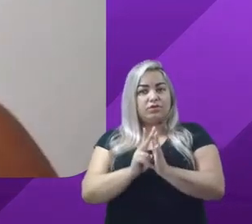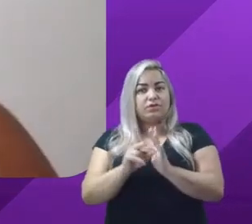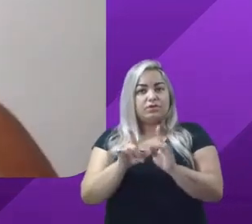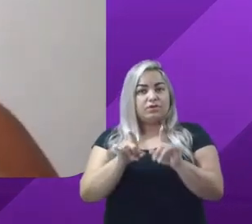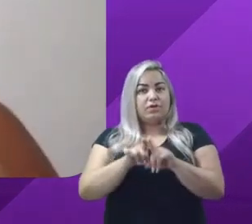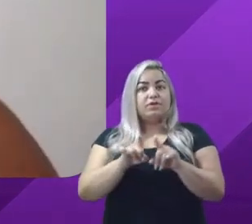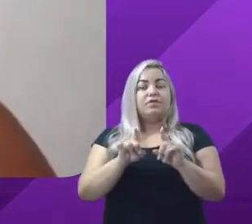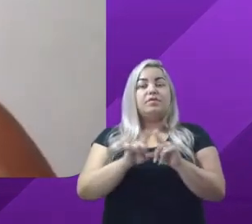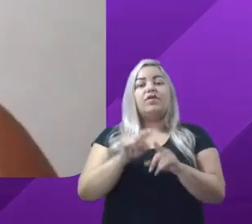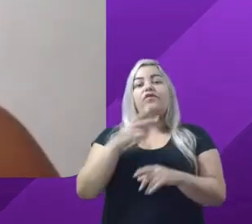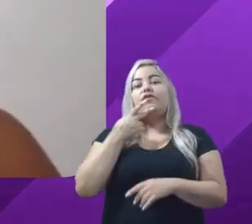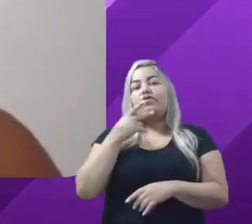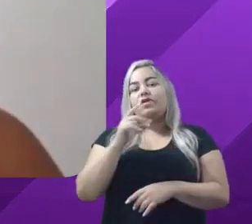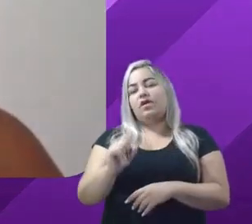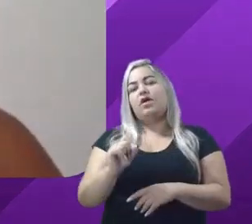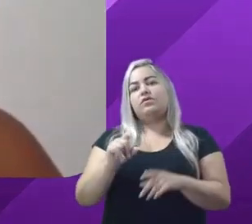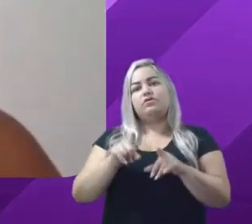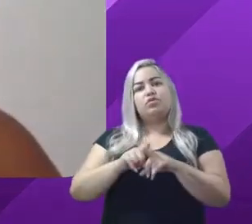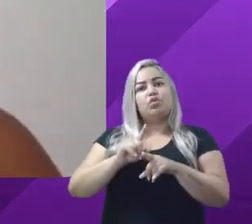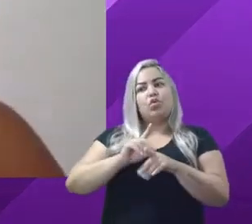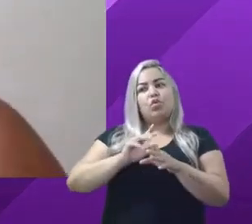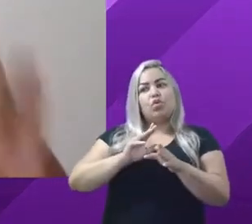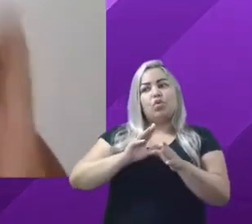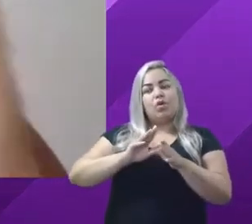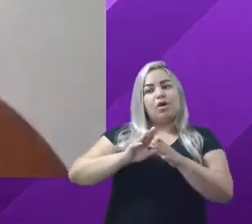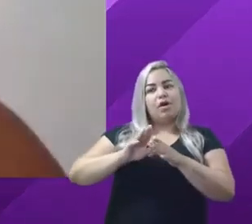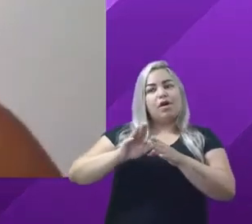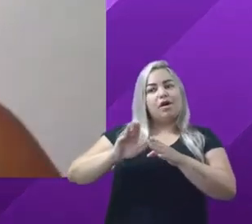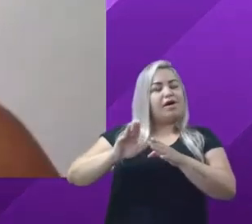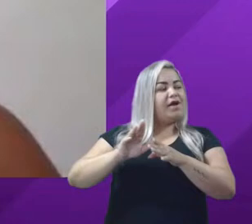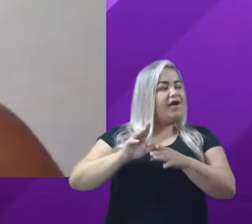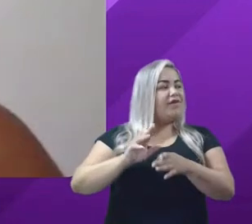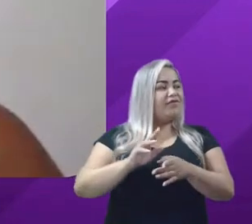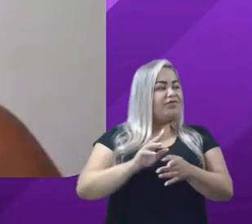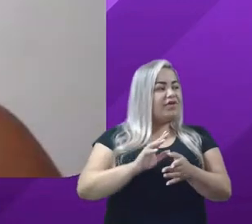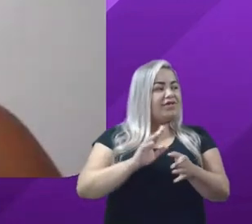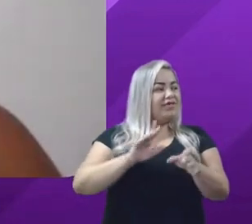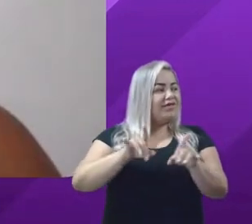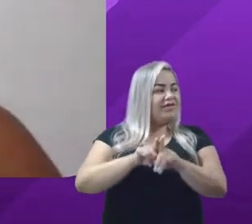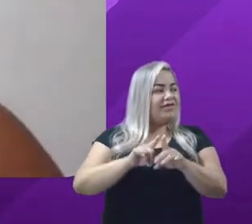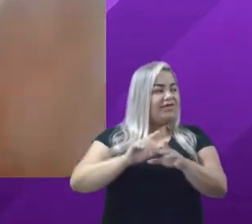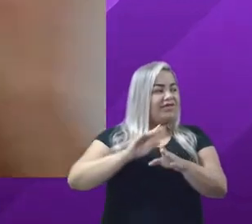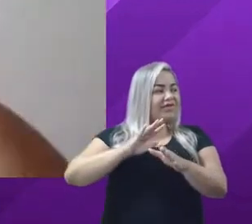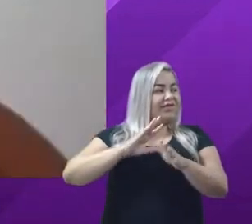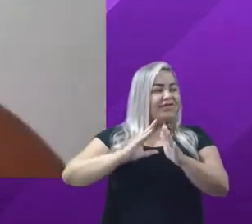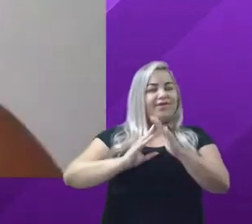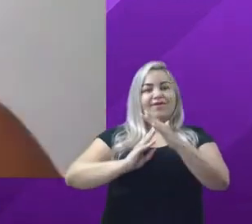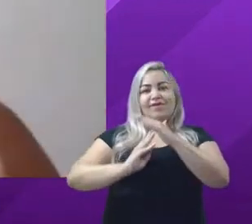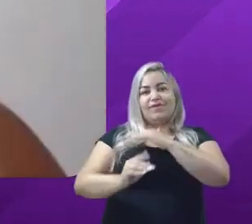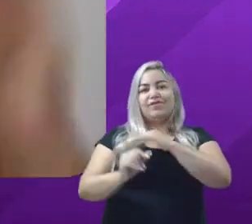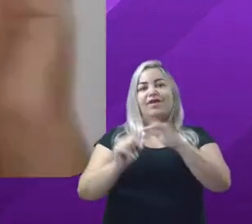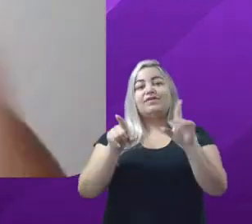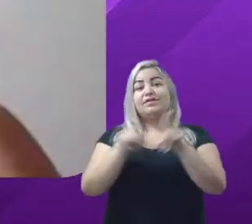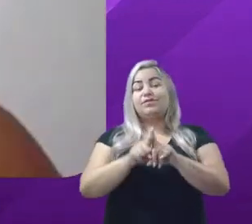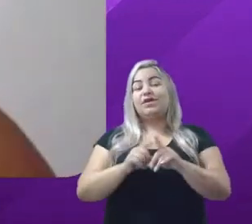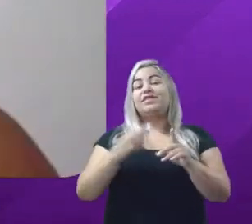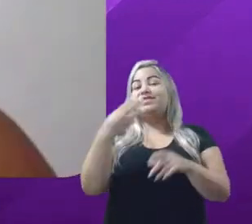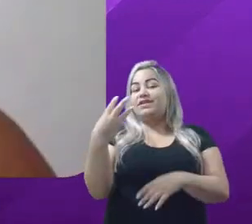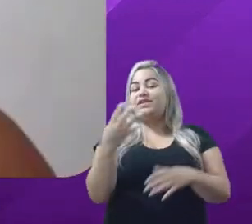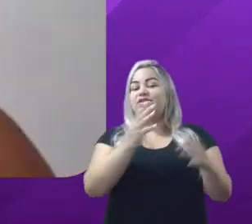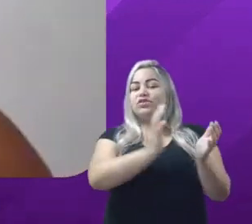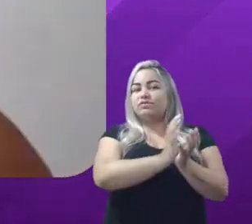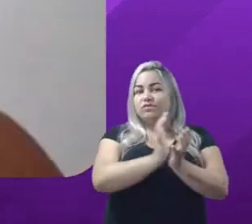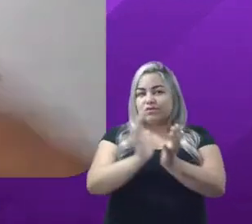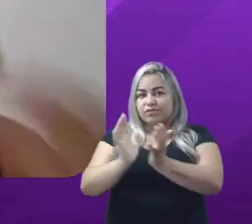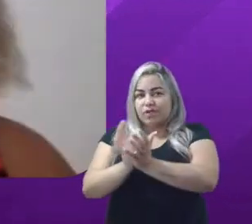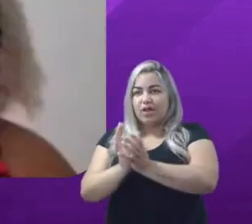está falando de refugiados, né? Então, sempre tem essas marcas, né? São três categorias